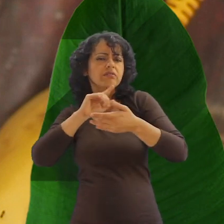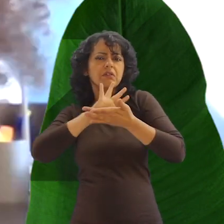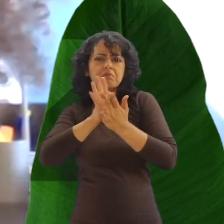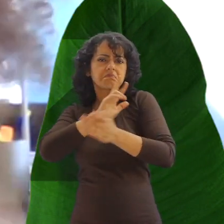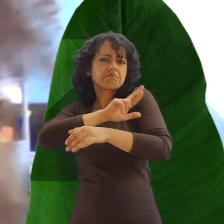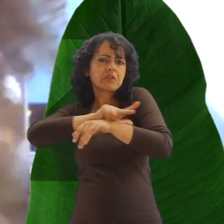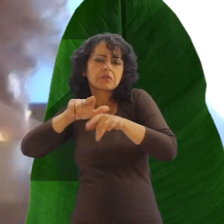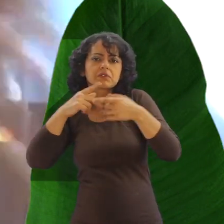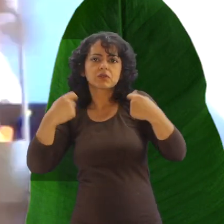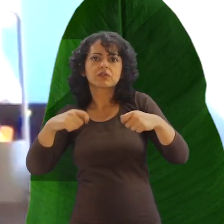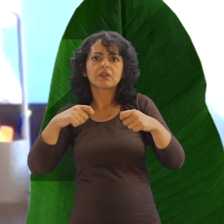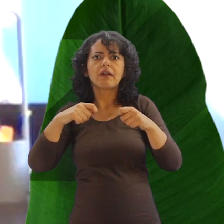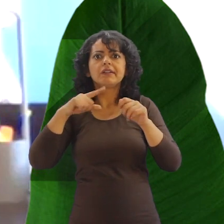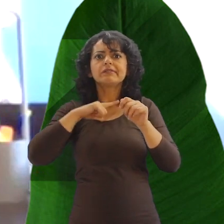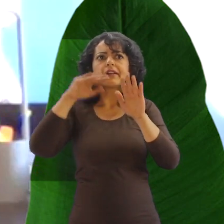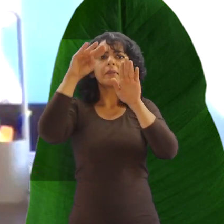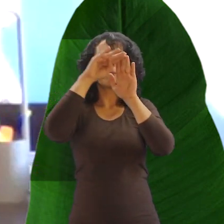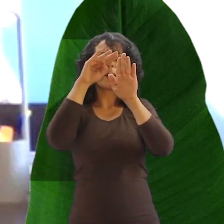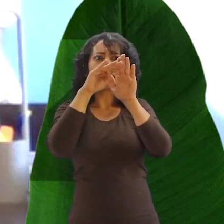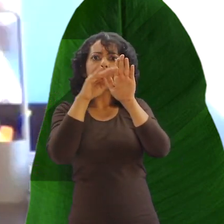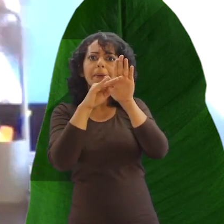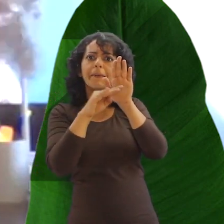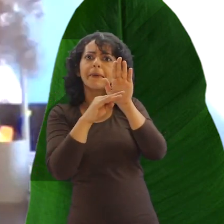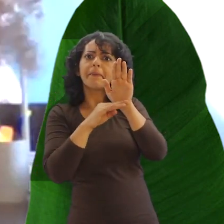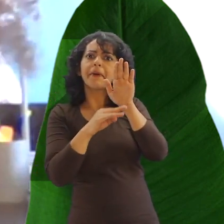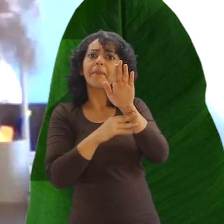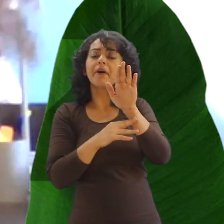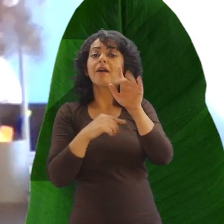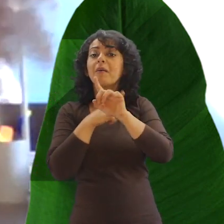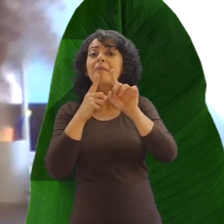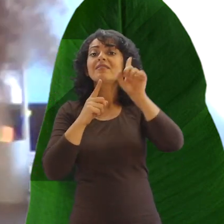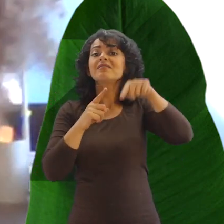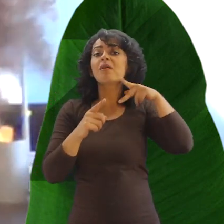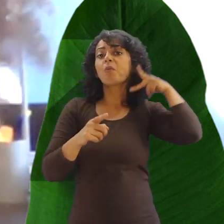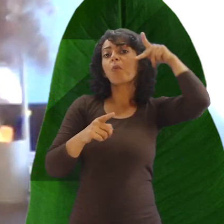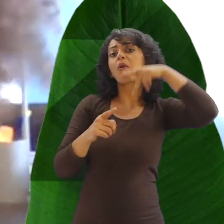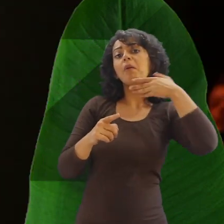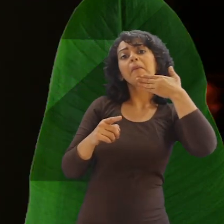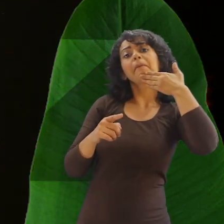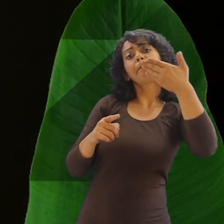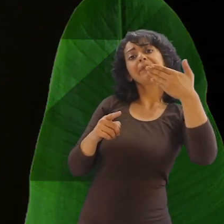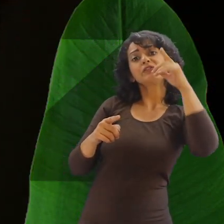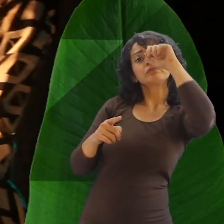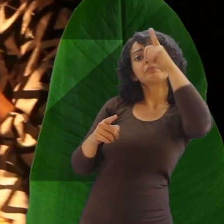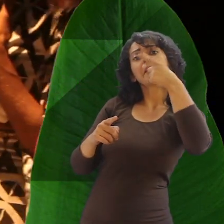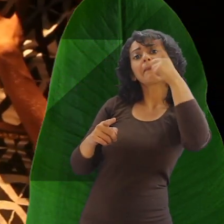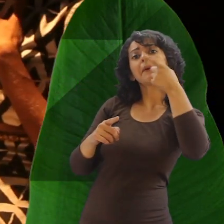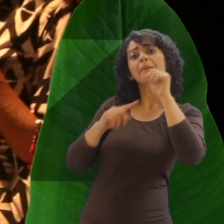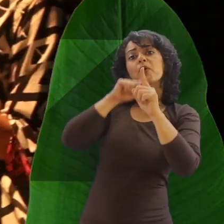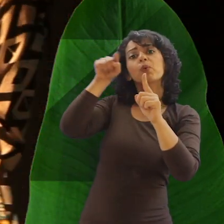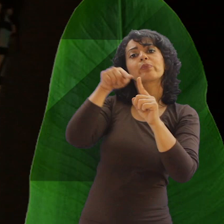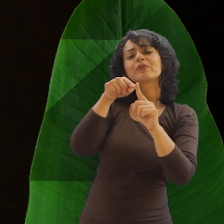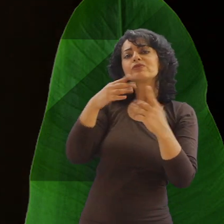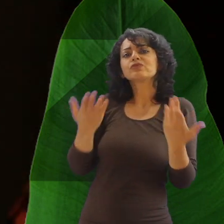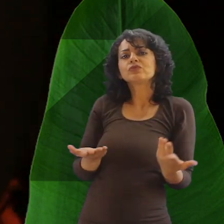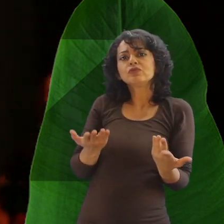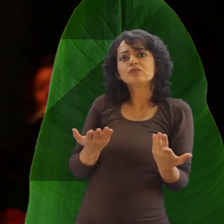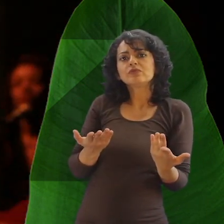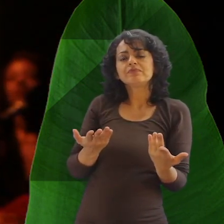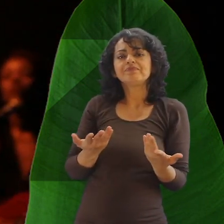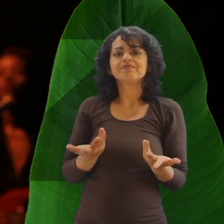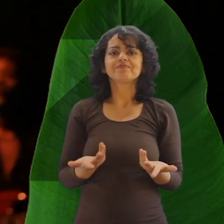pré-requisitos que alguma produção política estabeleceu como a meta, como o ideal. Porque eu posso tratar de todos esses